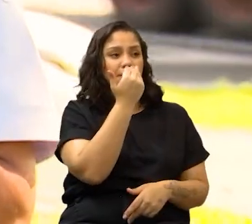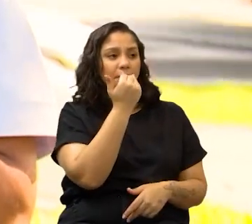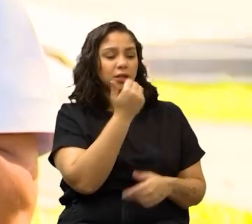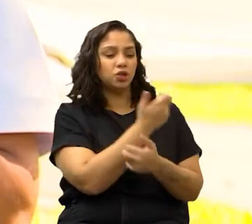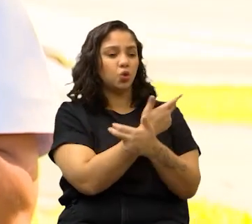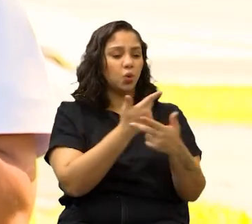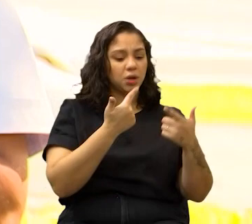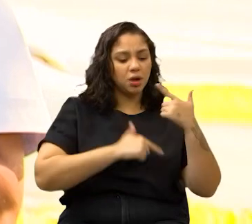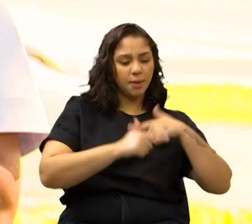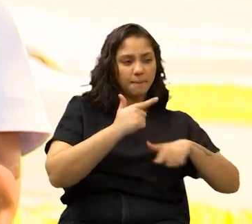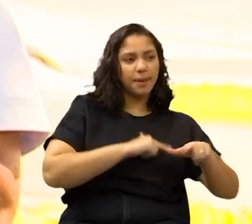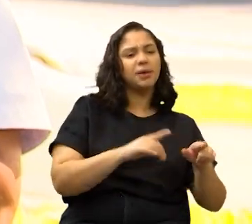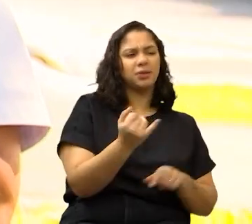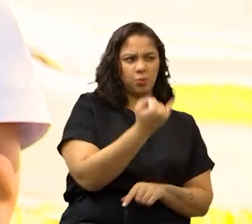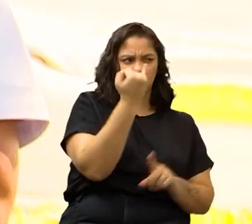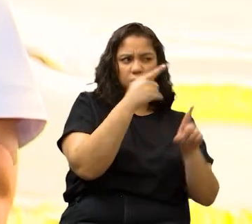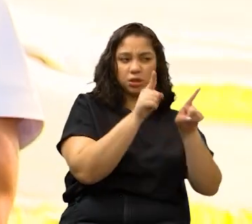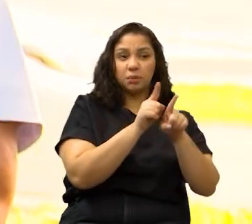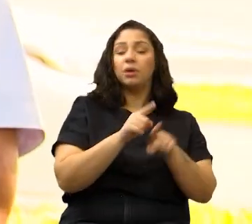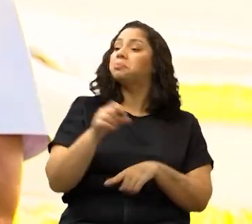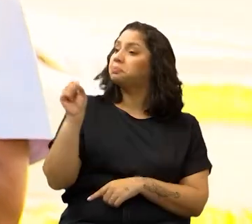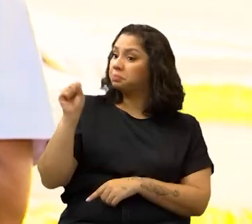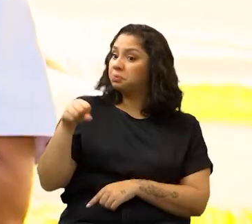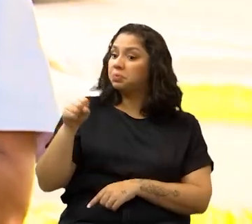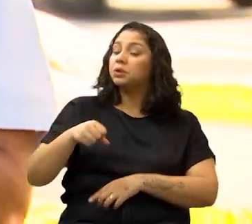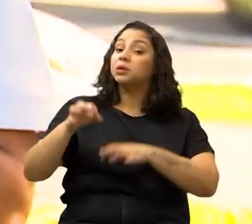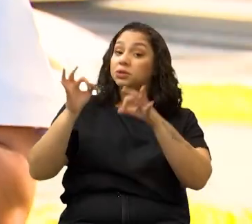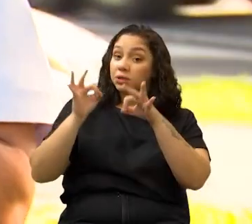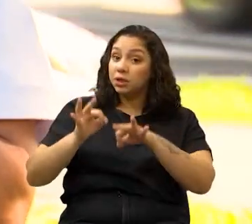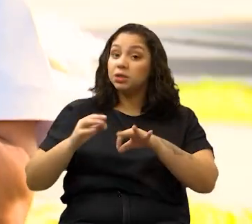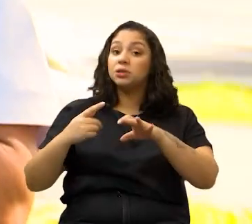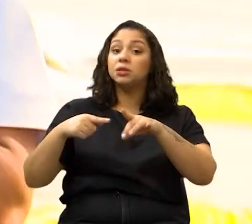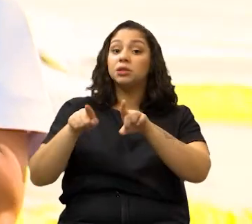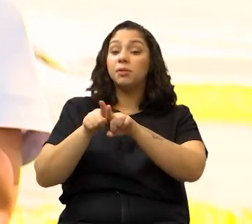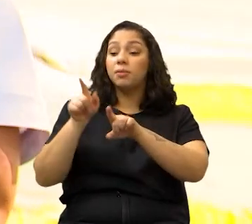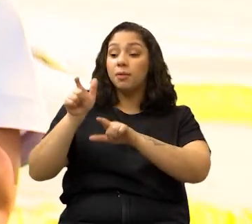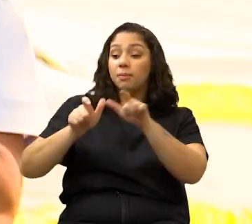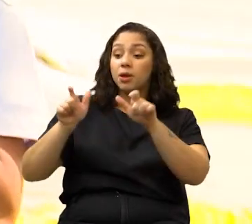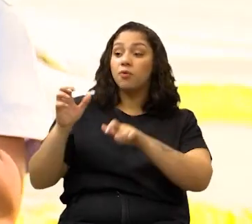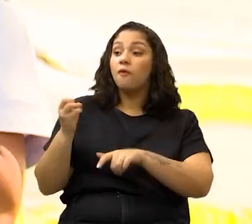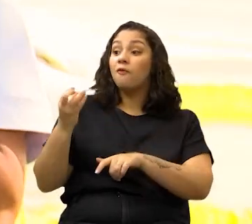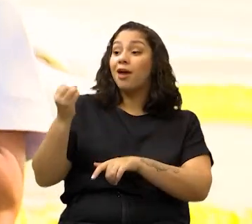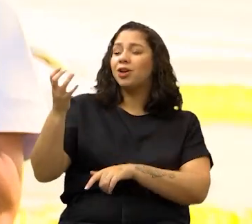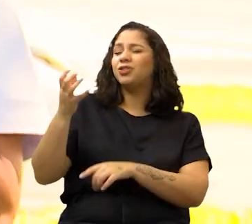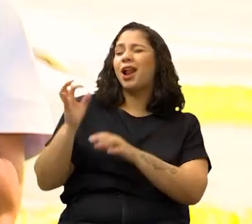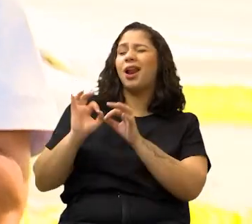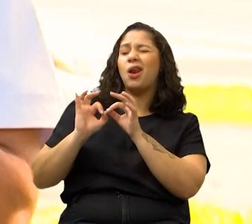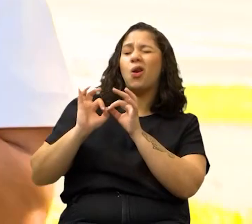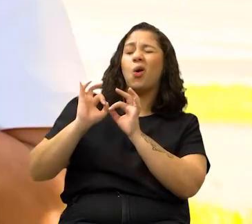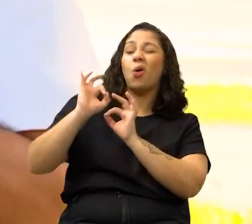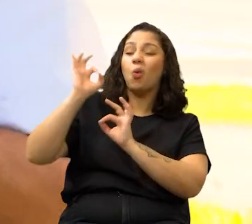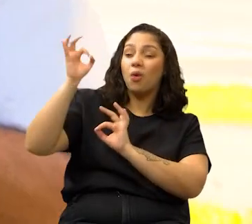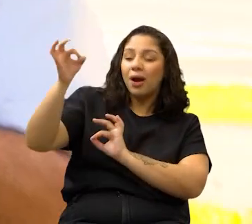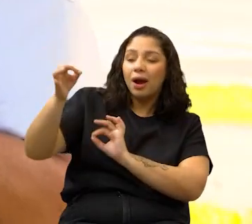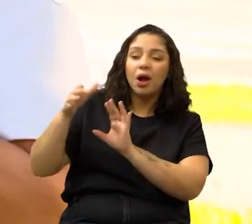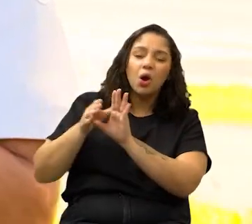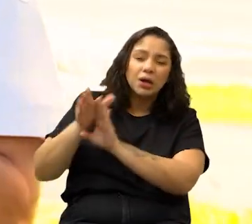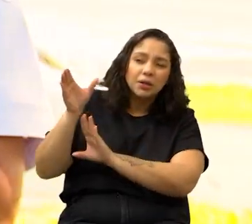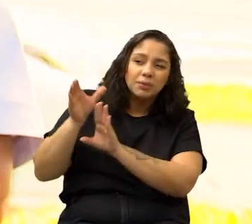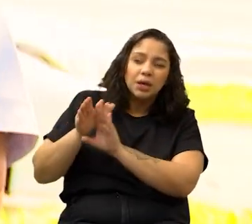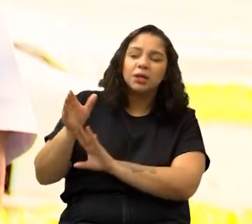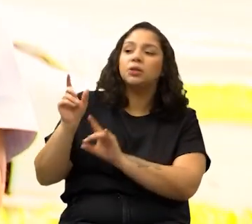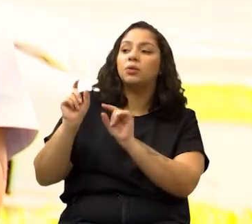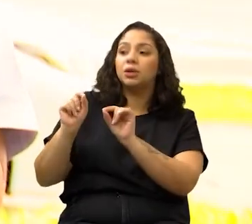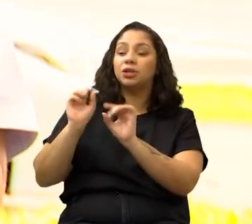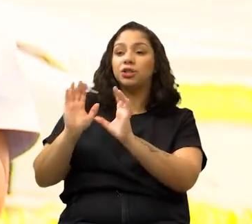higiene, também é importante, né, tenente? Com certeza. Inclusive, para aqueles que vão pegar uma viagem mais longa, a gente recomenda